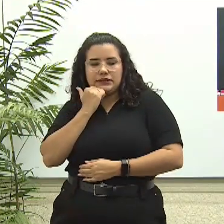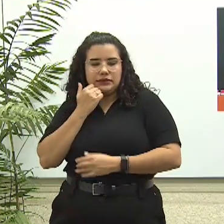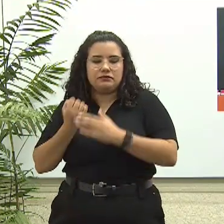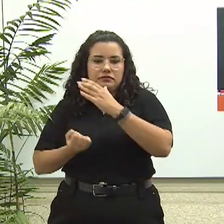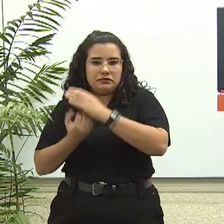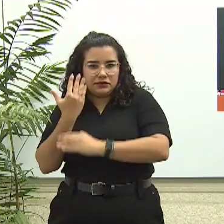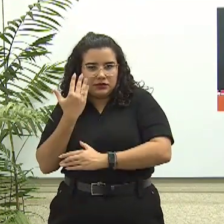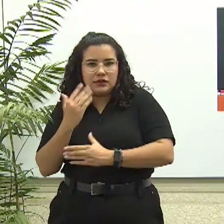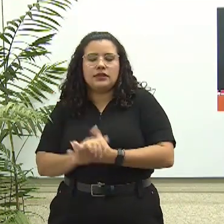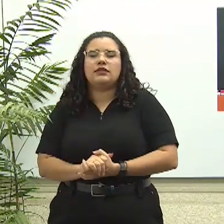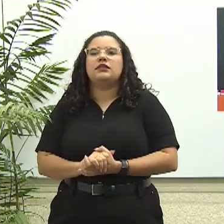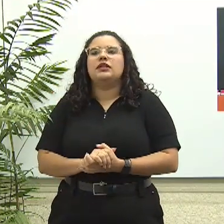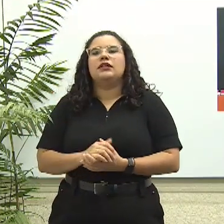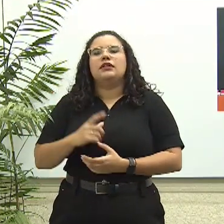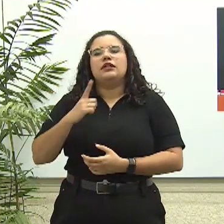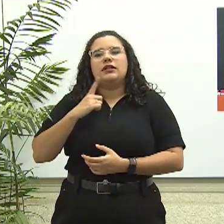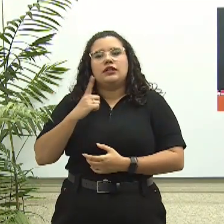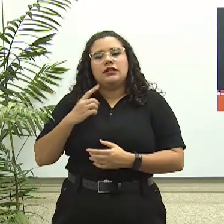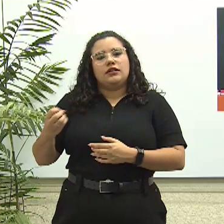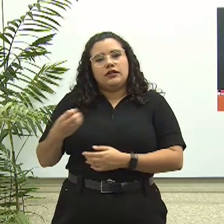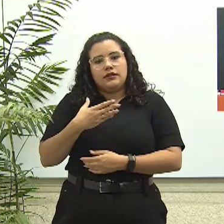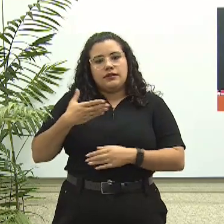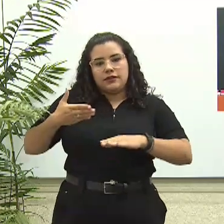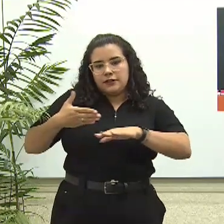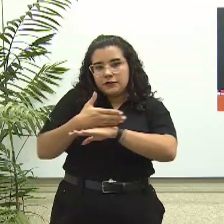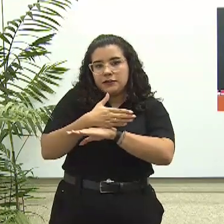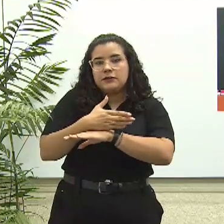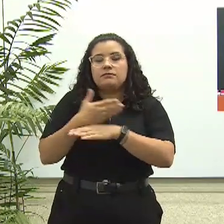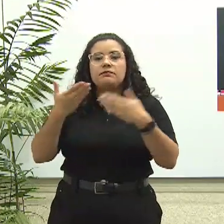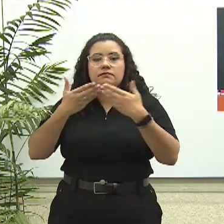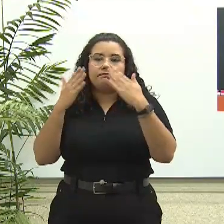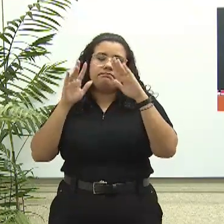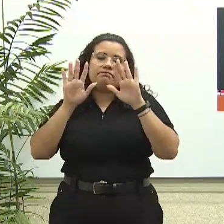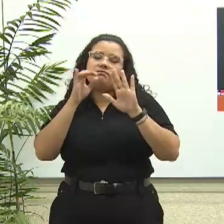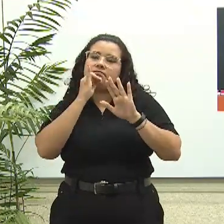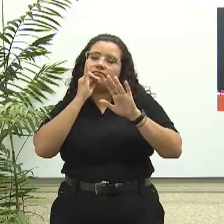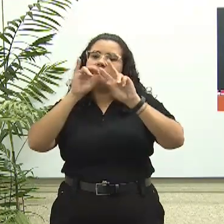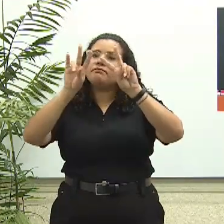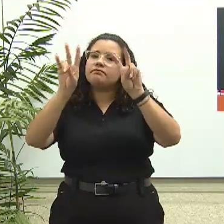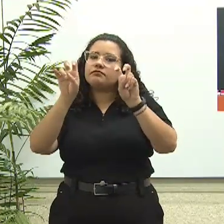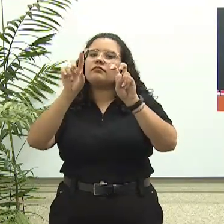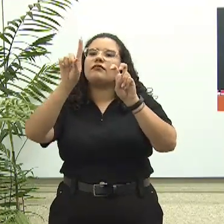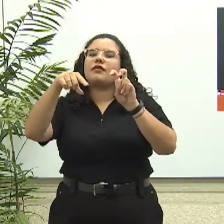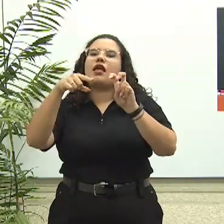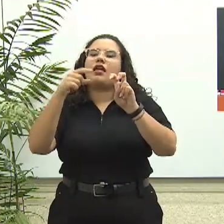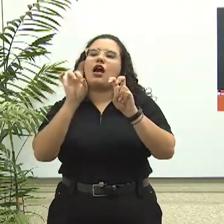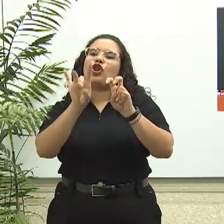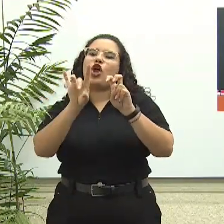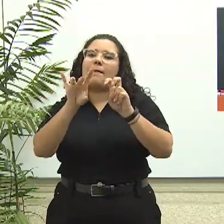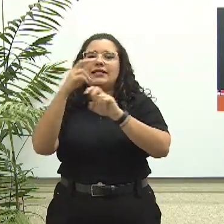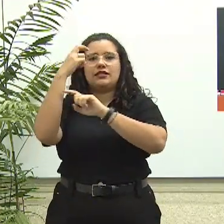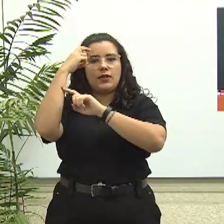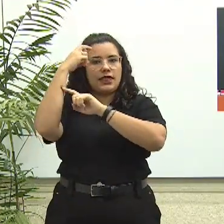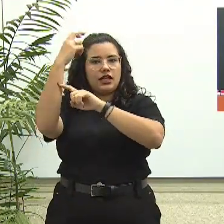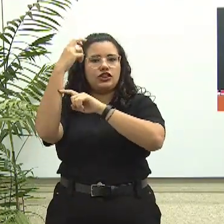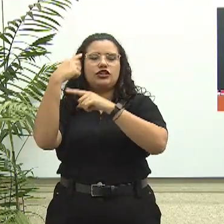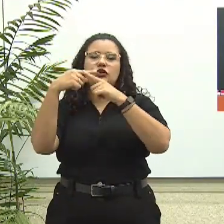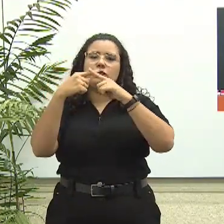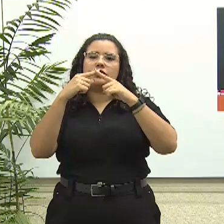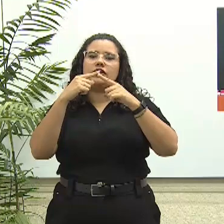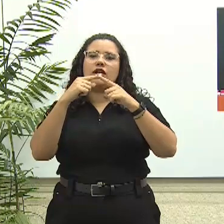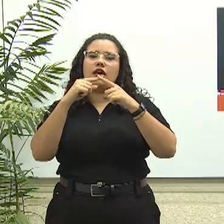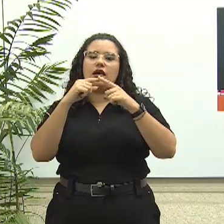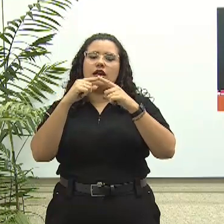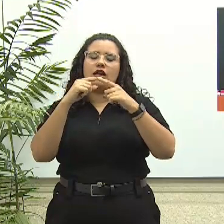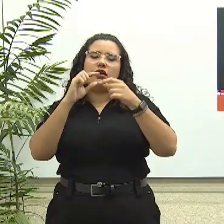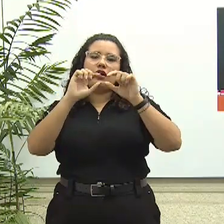e e e e entra está entrando na na na na chamada abre aspas eh automação inteligente onde algoritmos podem